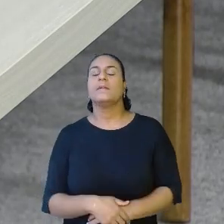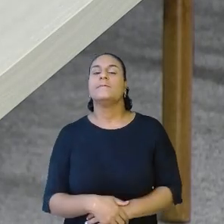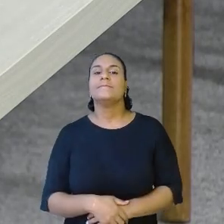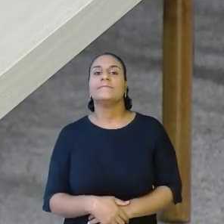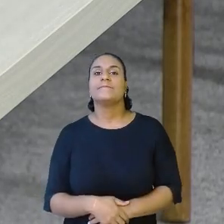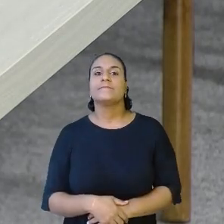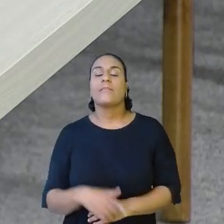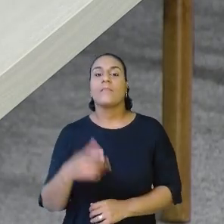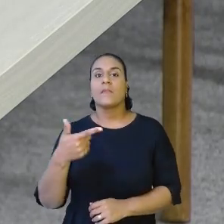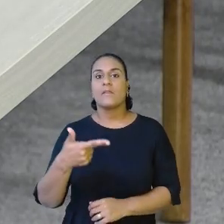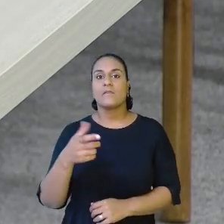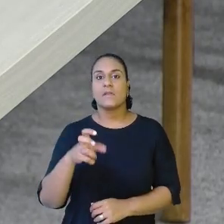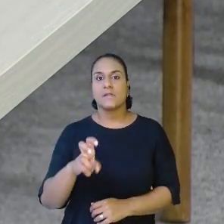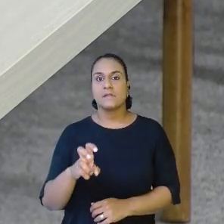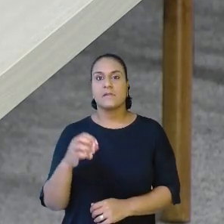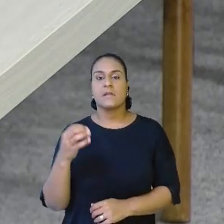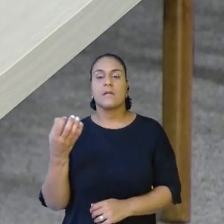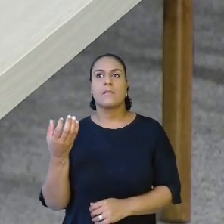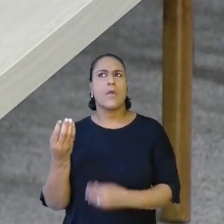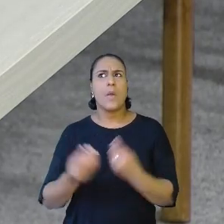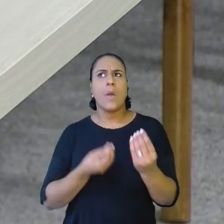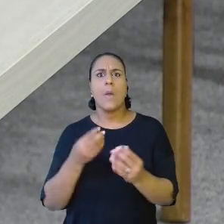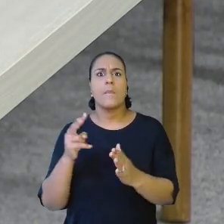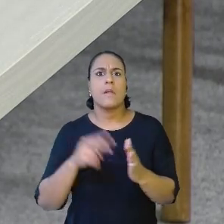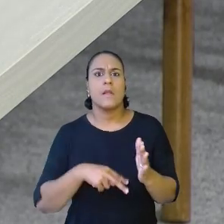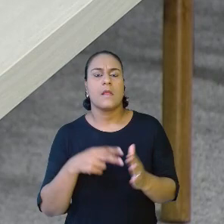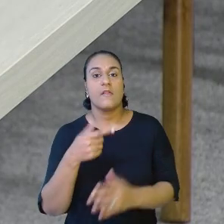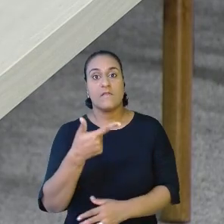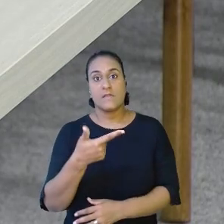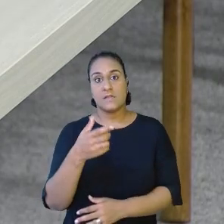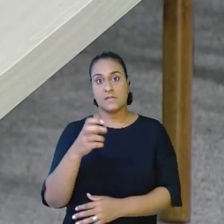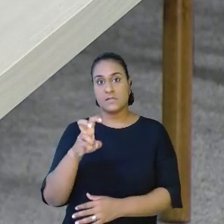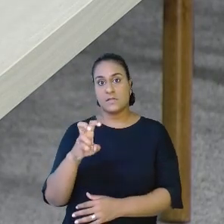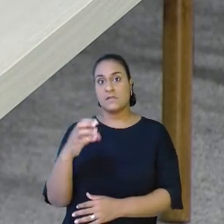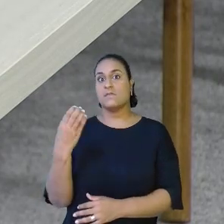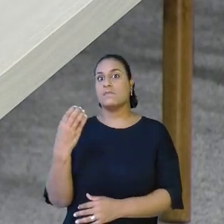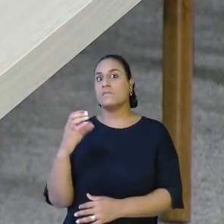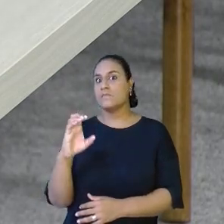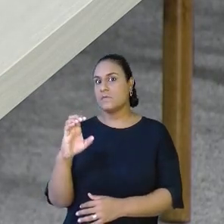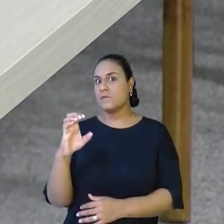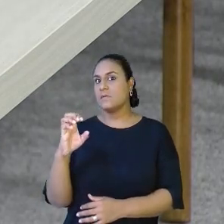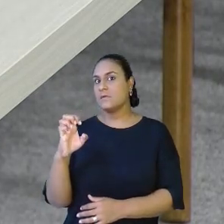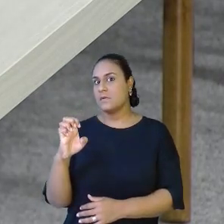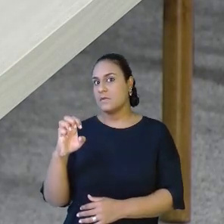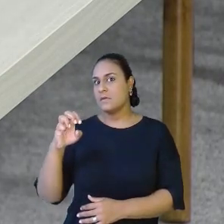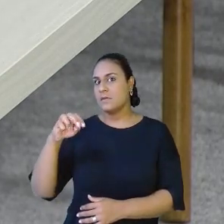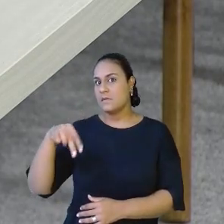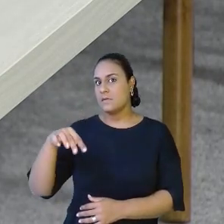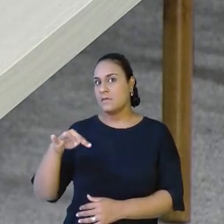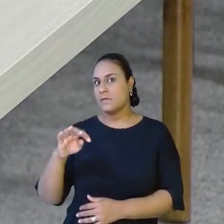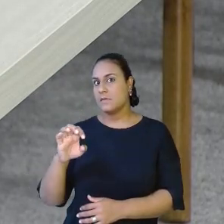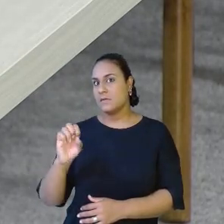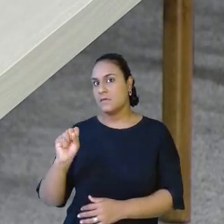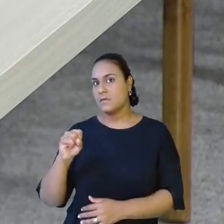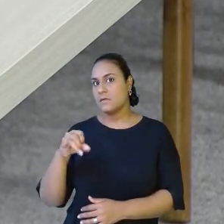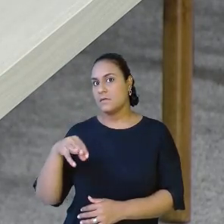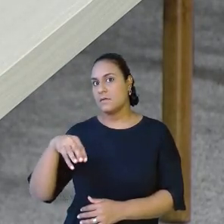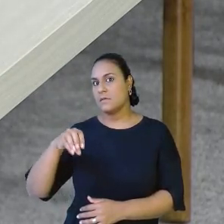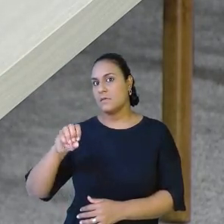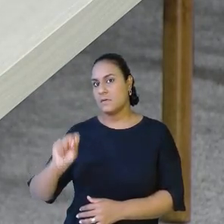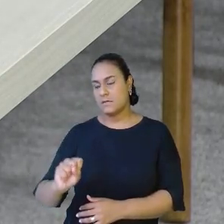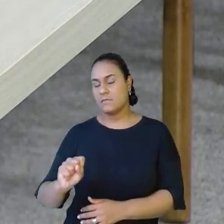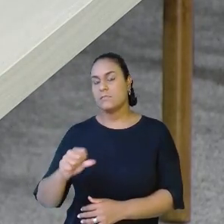seria 25, como é que eu poderia ler? 25 centésimos. Aqui eu tenho a representação